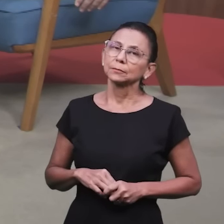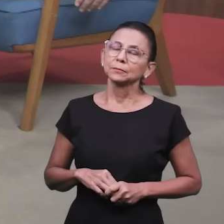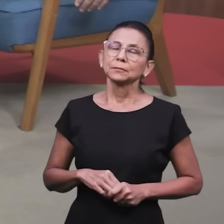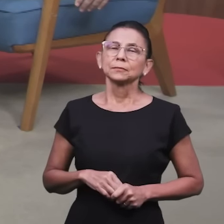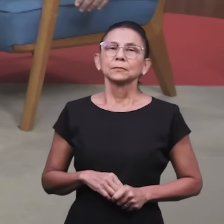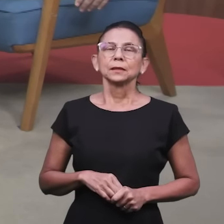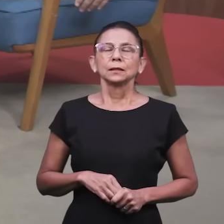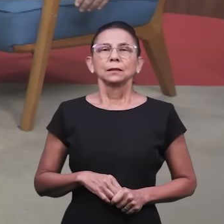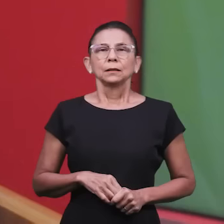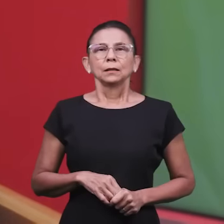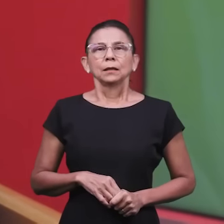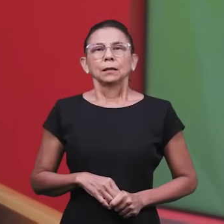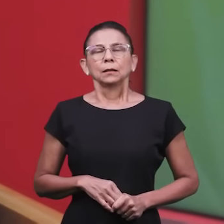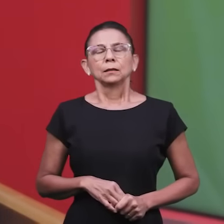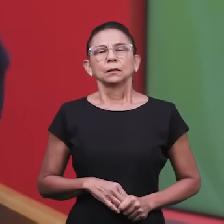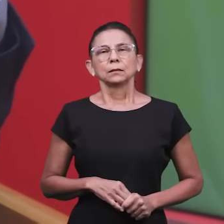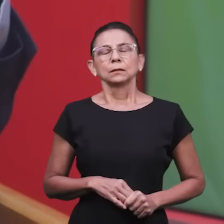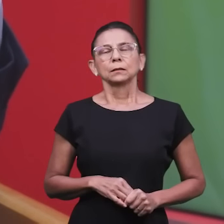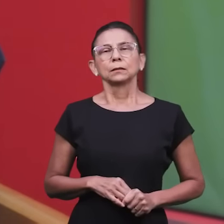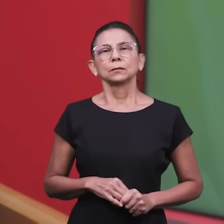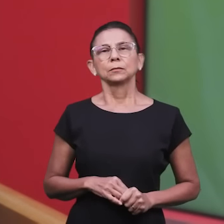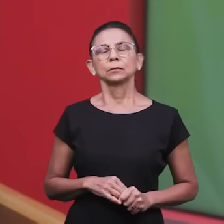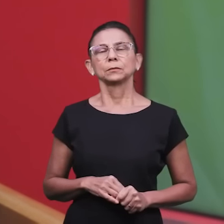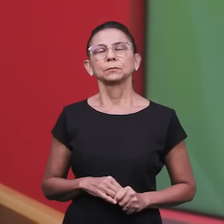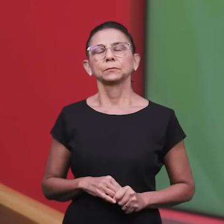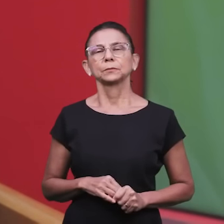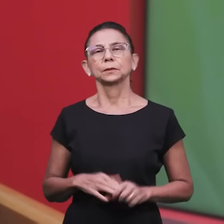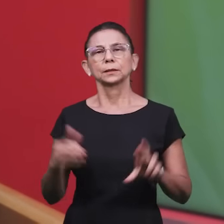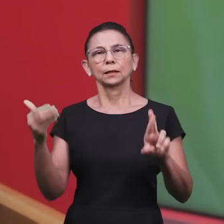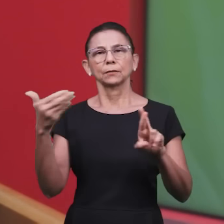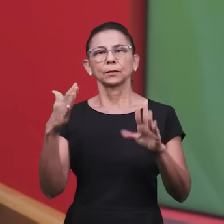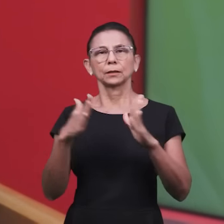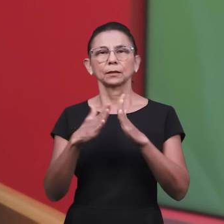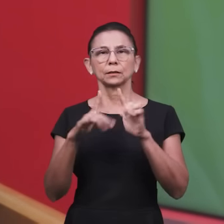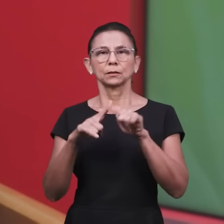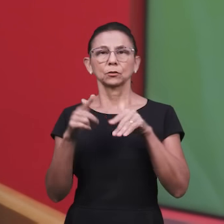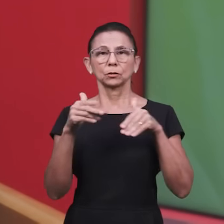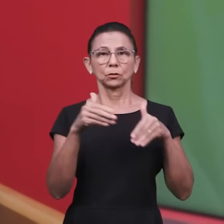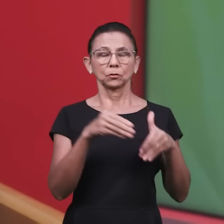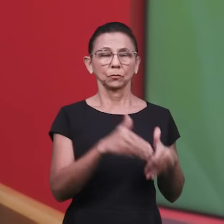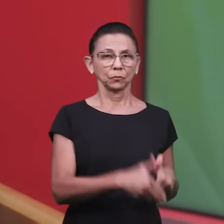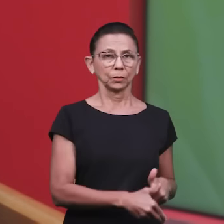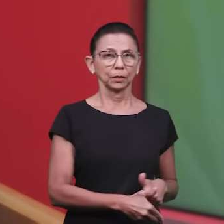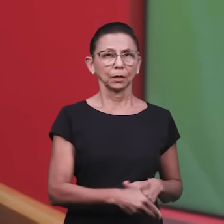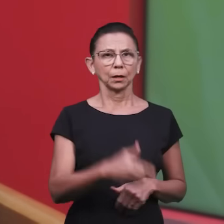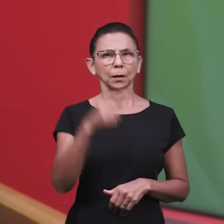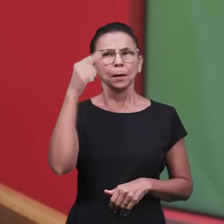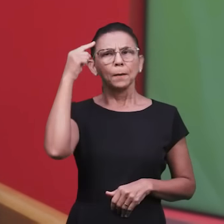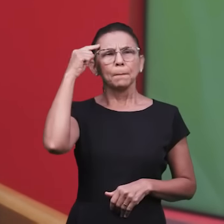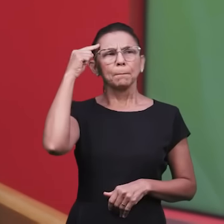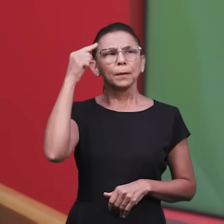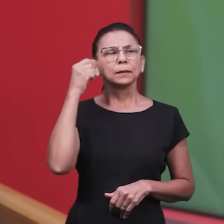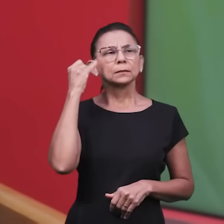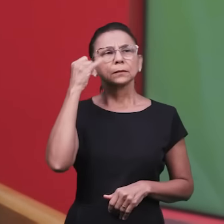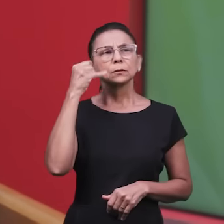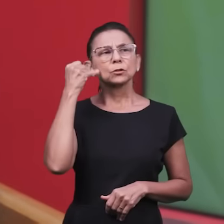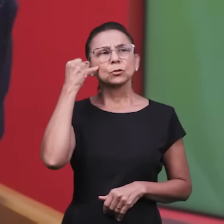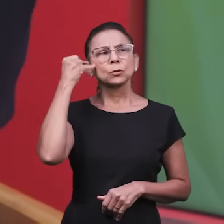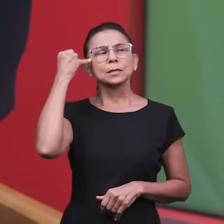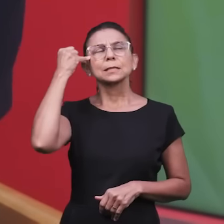próprio mundo. Porque imagina, Josias, pessoas que hoje